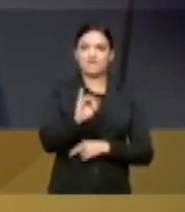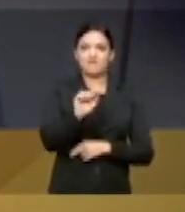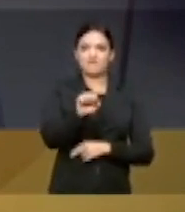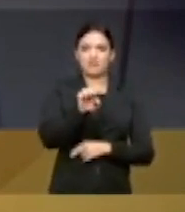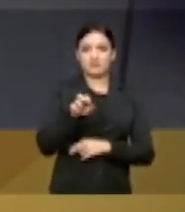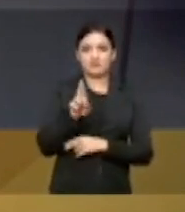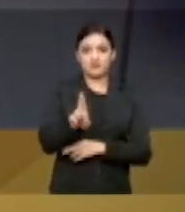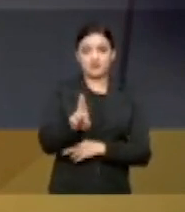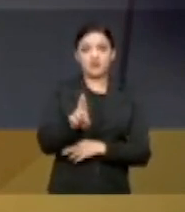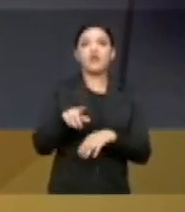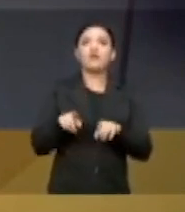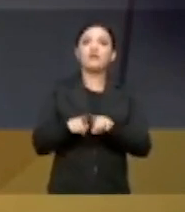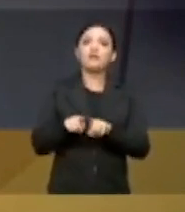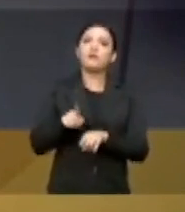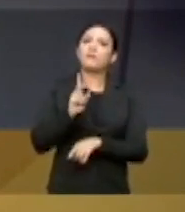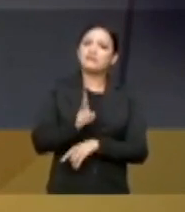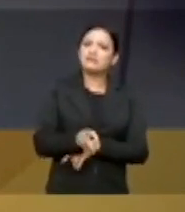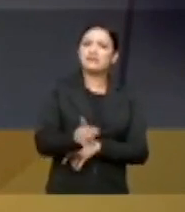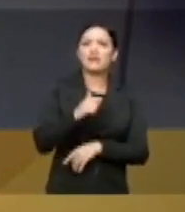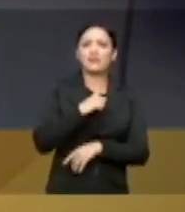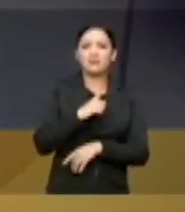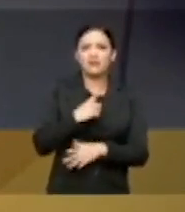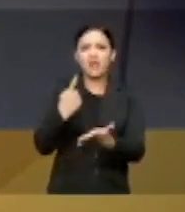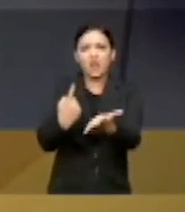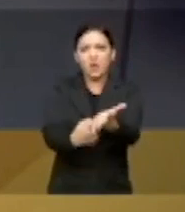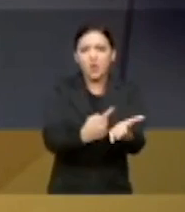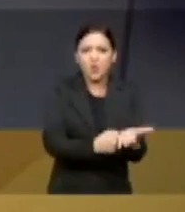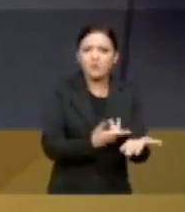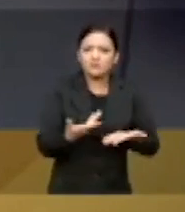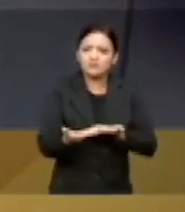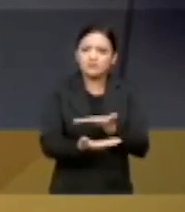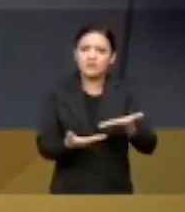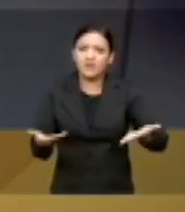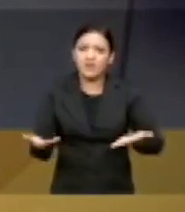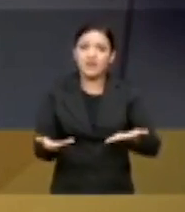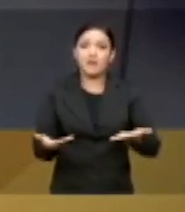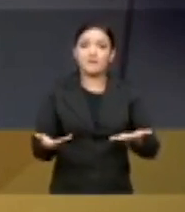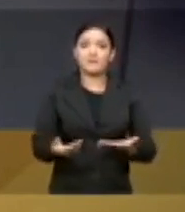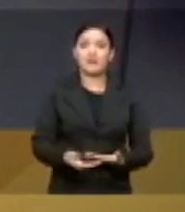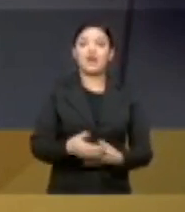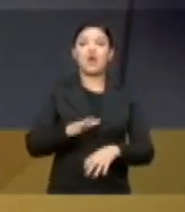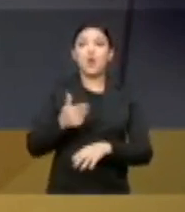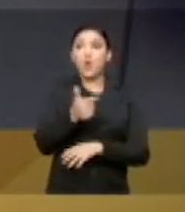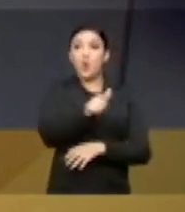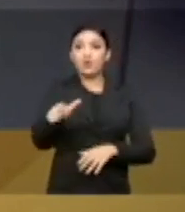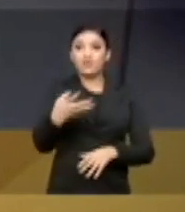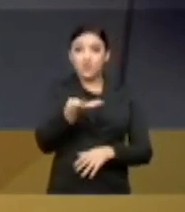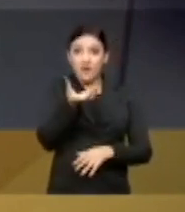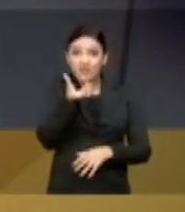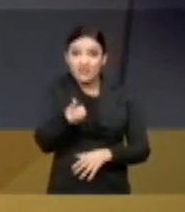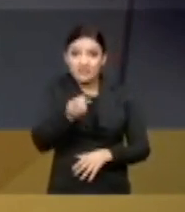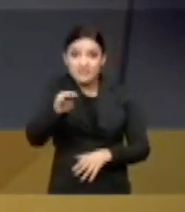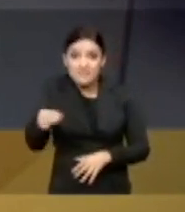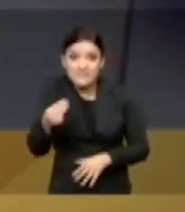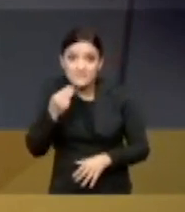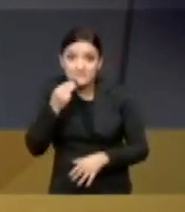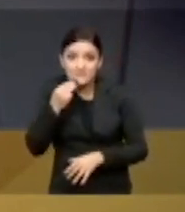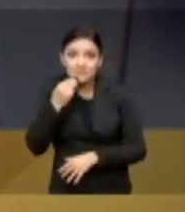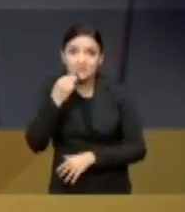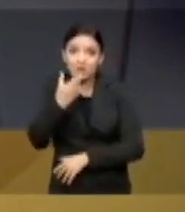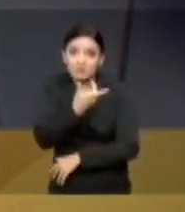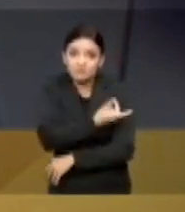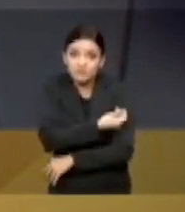desde sempre, tratativas para outras mais de 46 milhões de doses junto